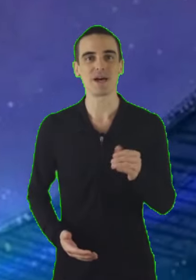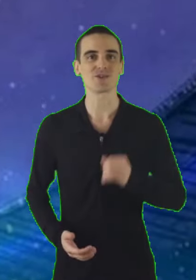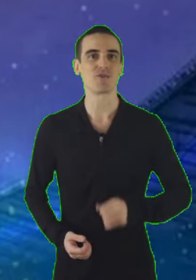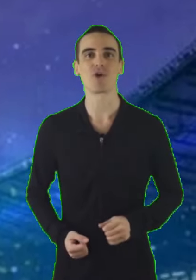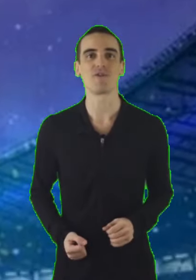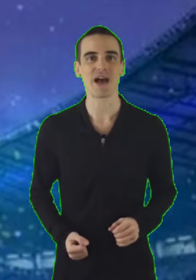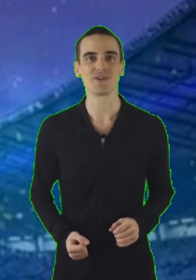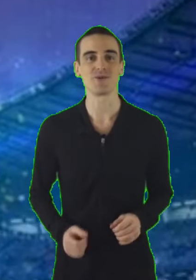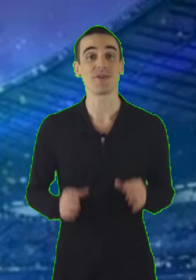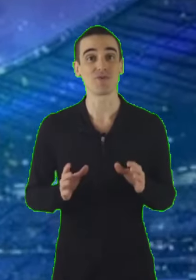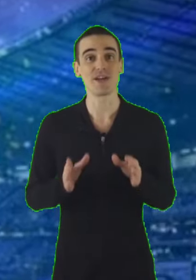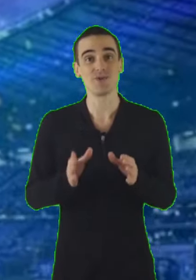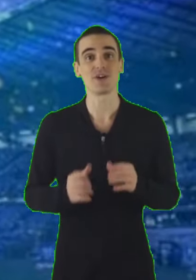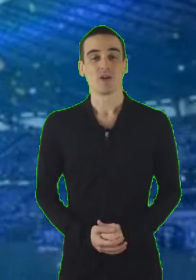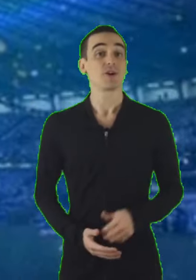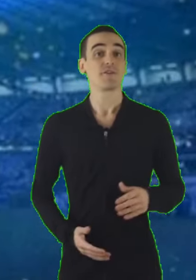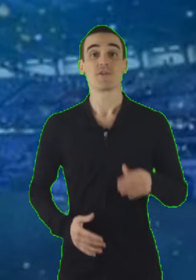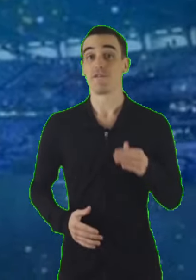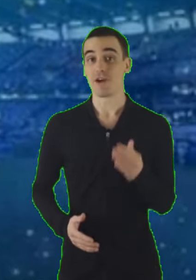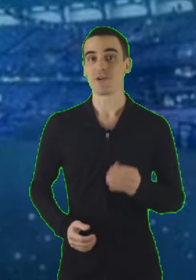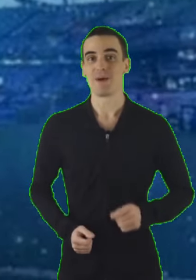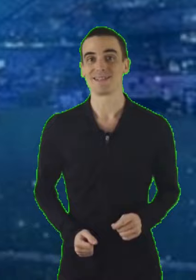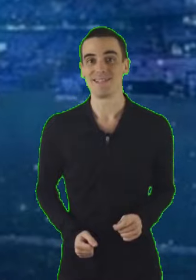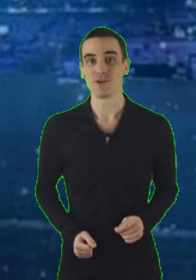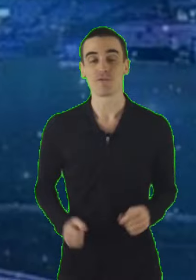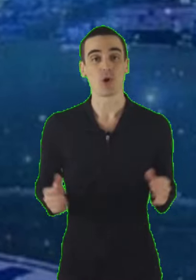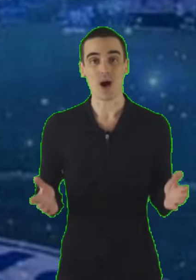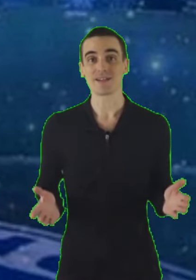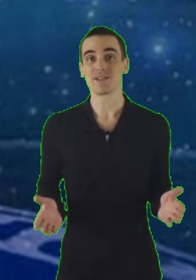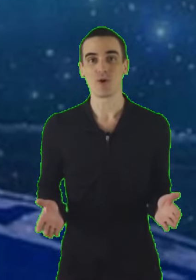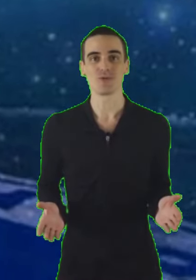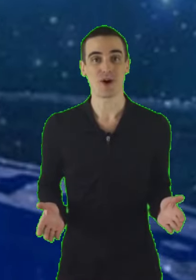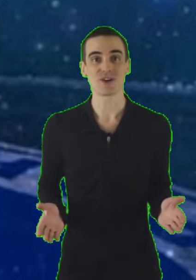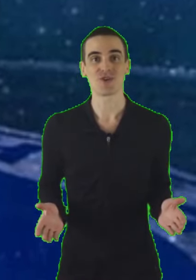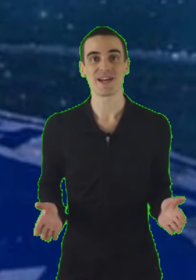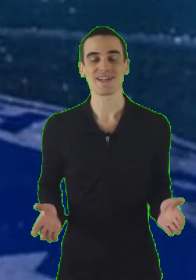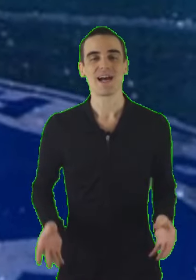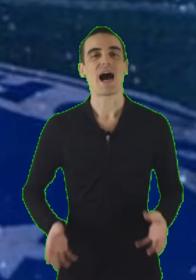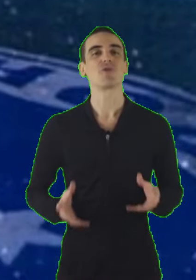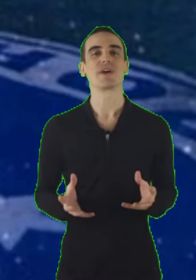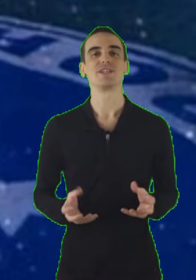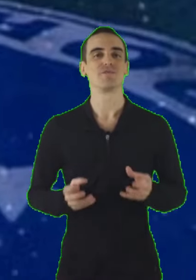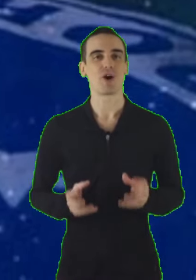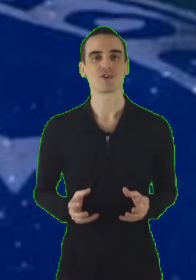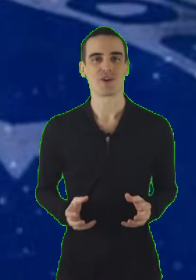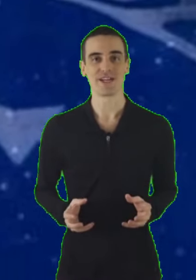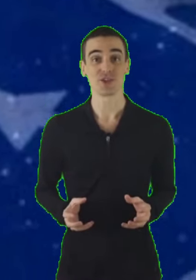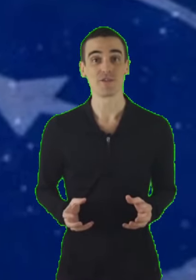últimas notícias do Cruzeiro em primeira mão, é muito importante que você deixe seu like nesse vídeo para o YouTube continuar divulgando essas informações para